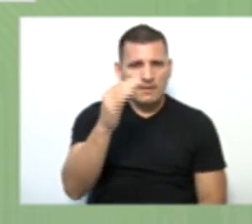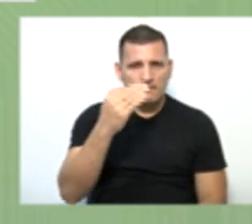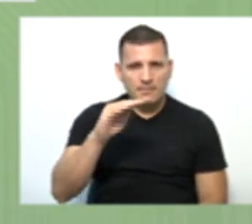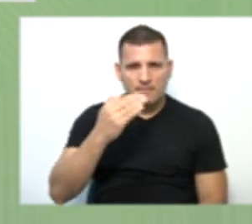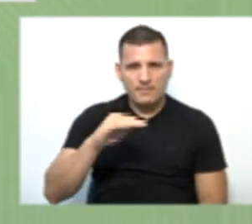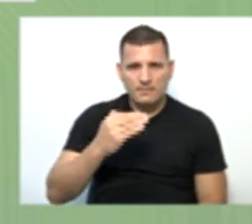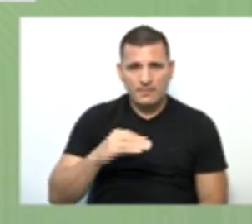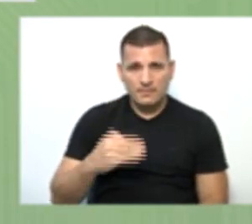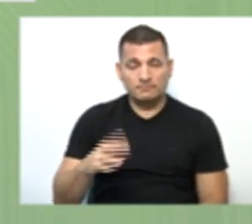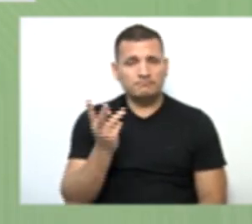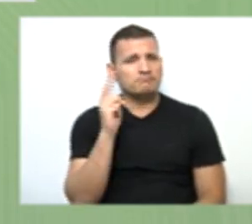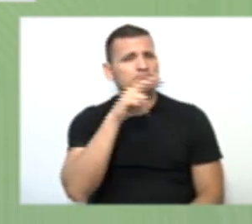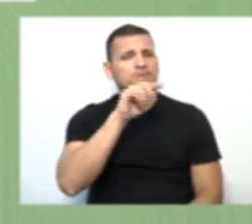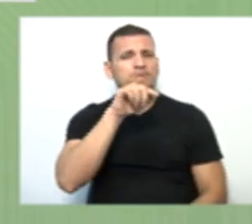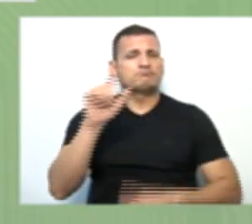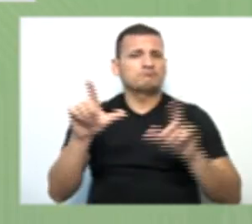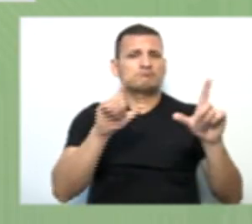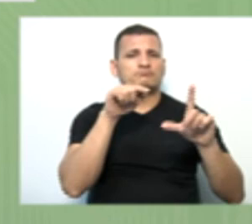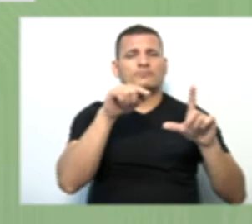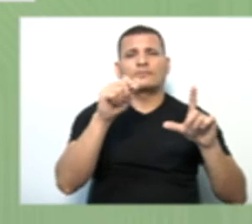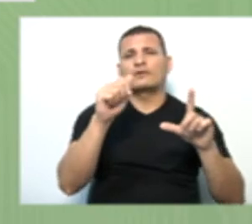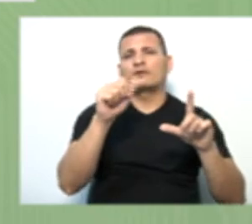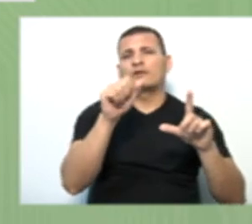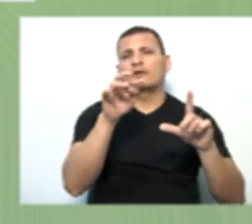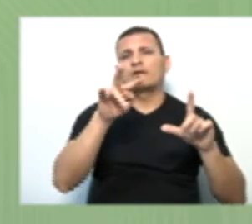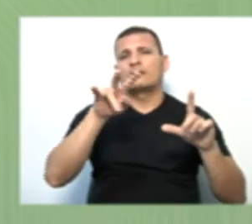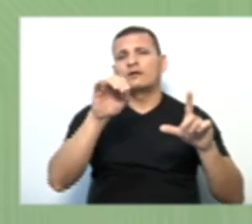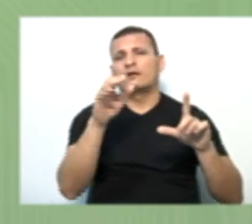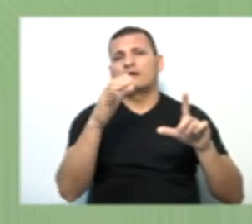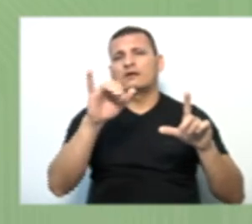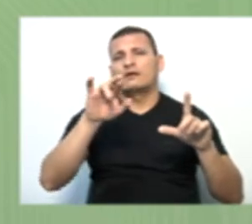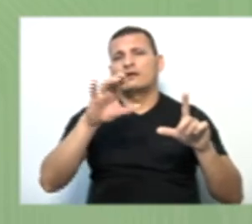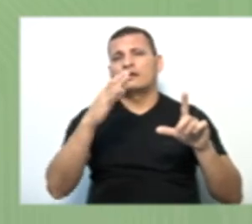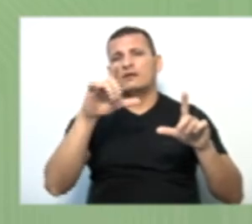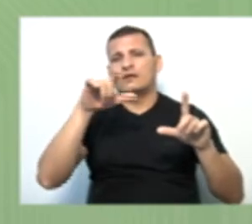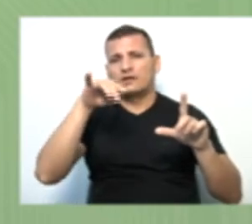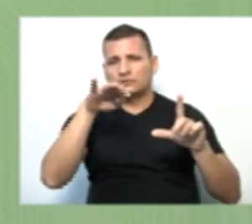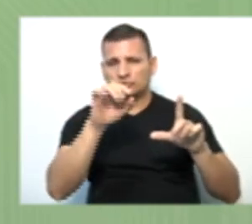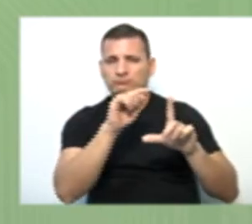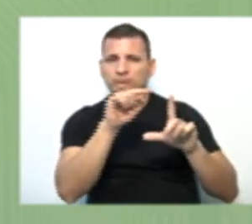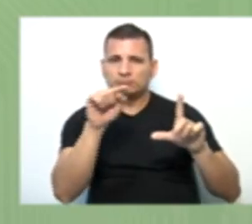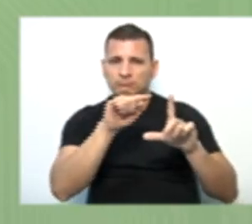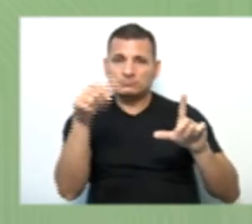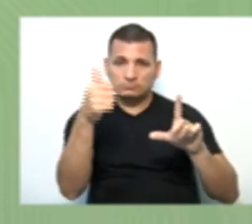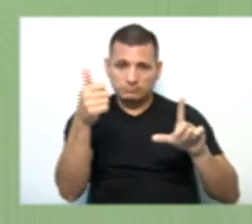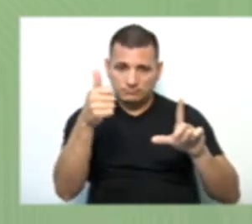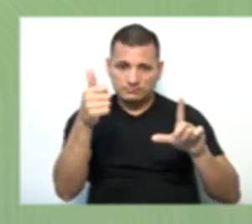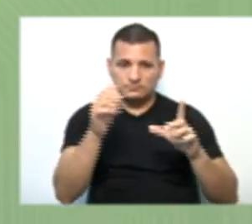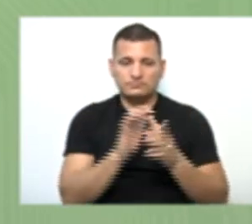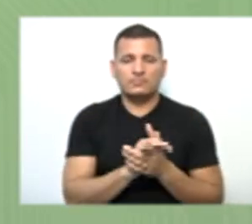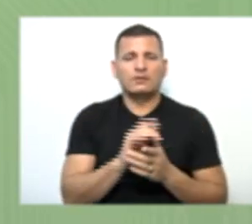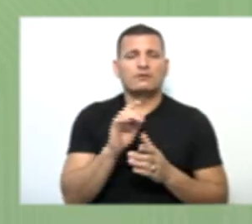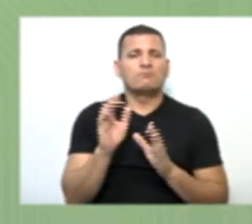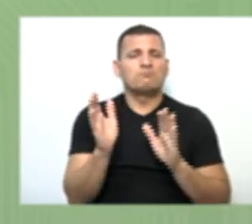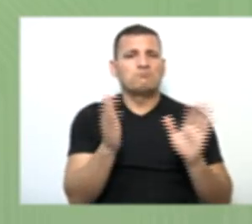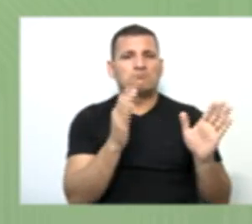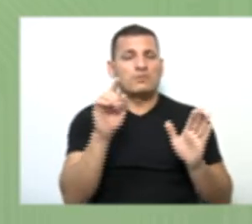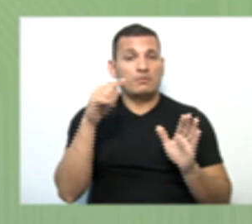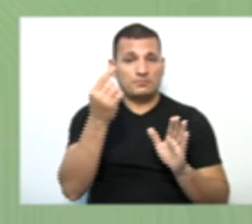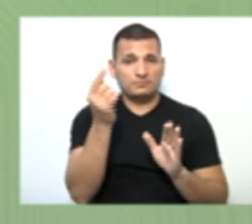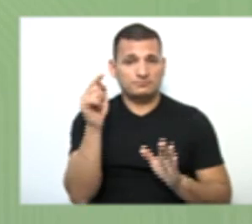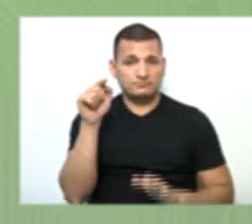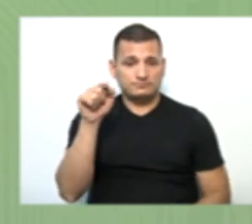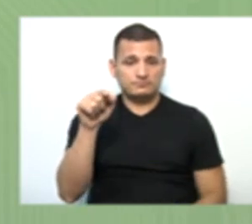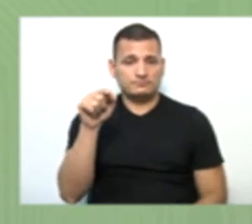primeiro slide o ativo circulante. O ativo circulante vindo primeiro, né? E posteriormente, logo